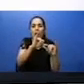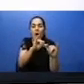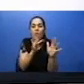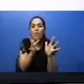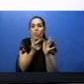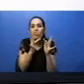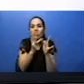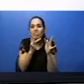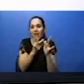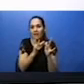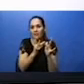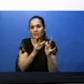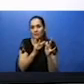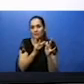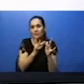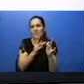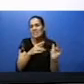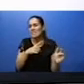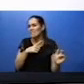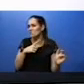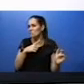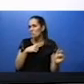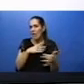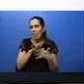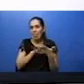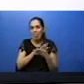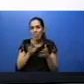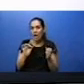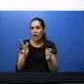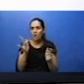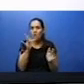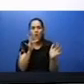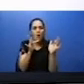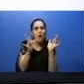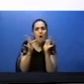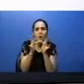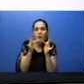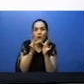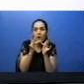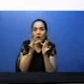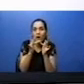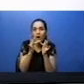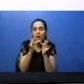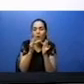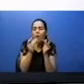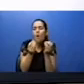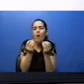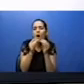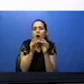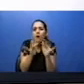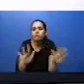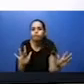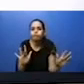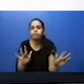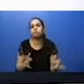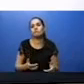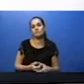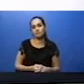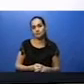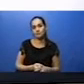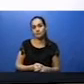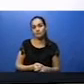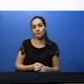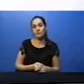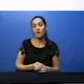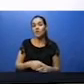reagentes. Se eles não entram em contato uns com os outros, a reação não ocorre. Então, aqui na imagem ao lado,